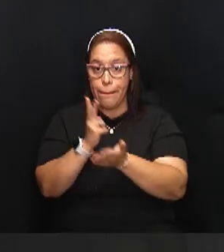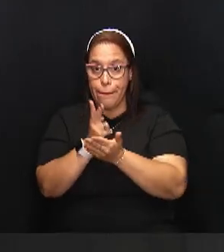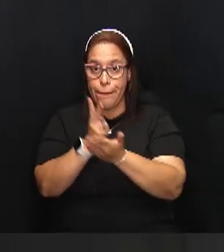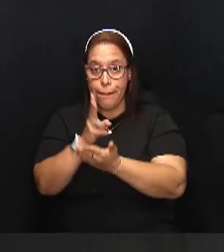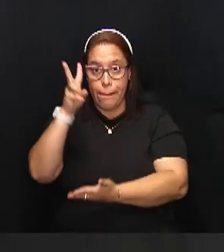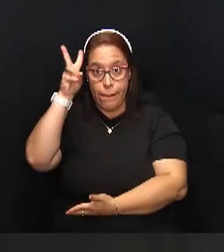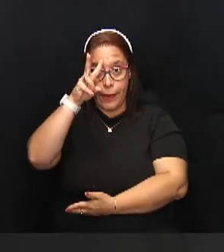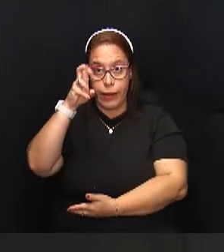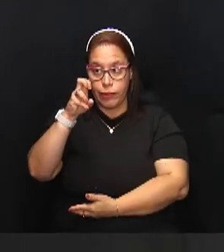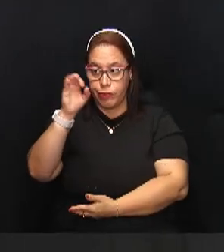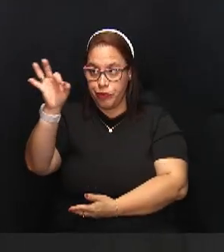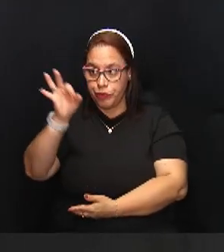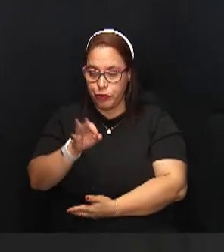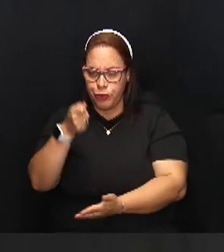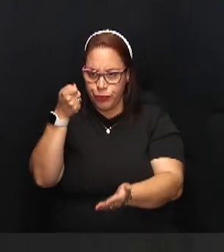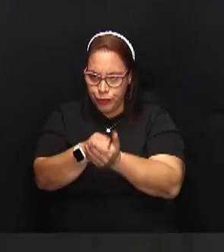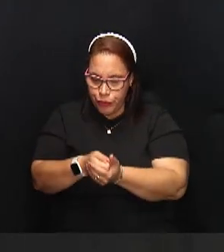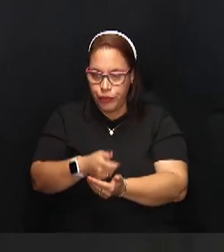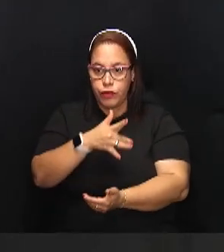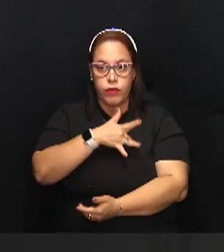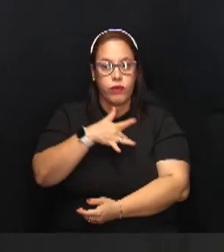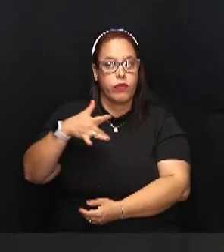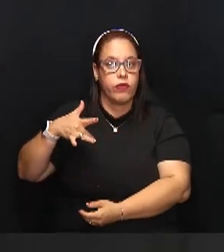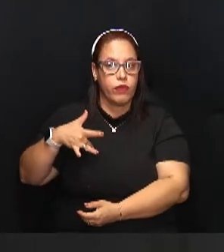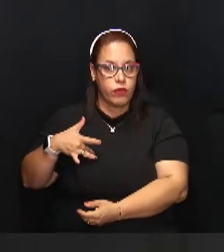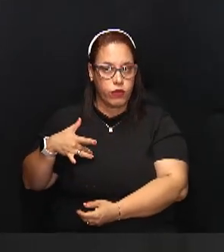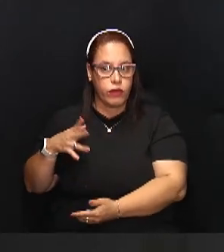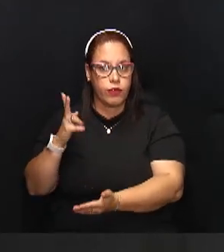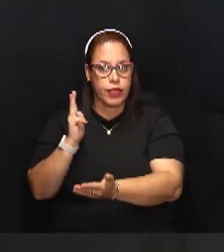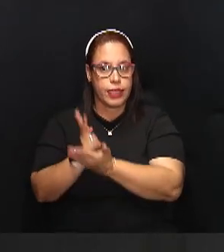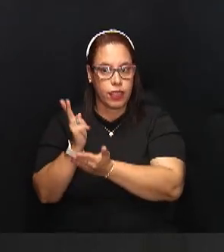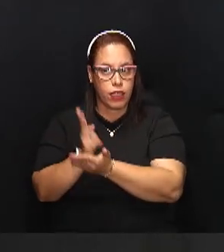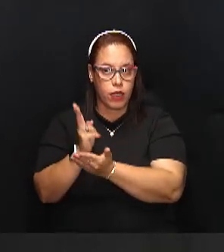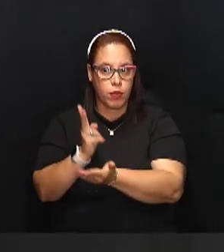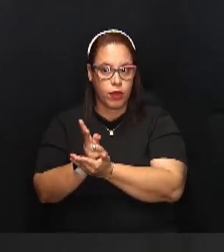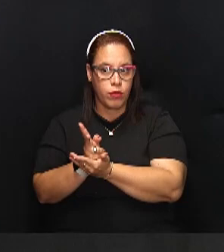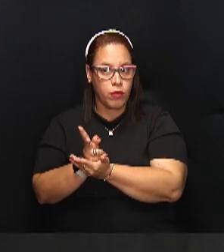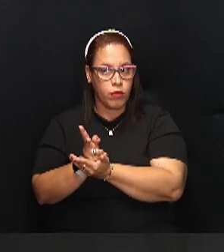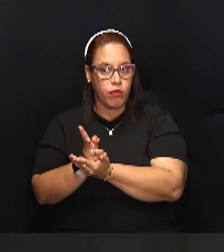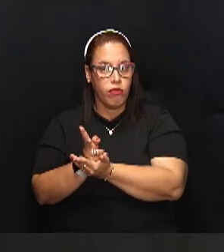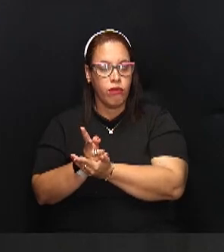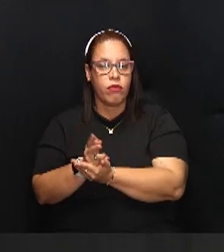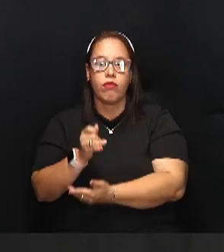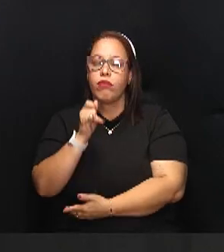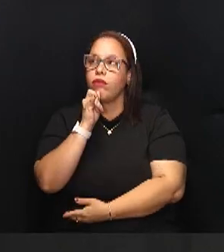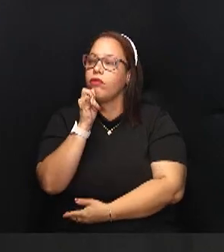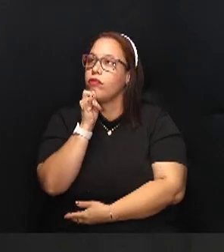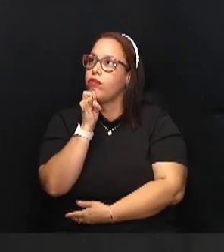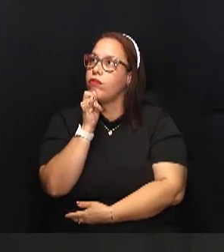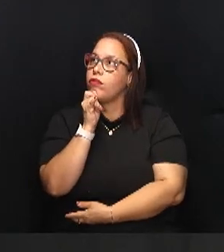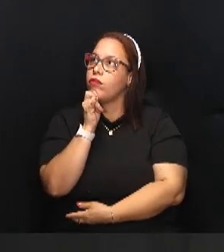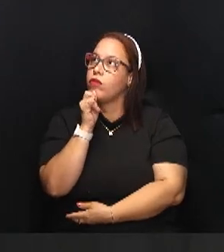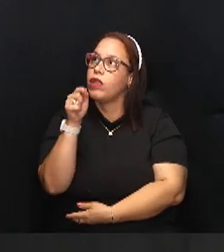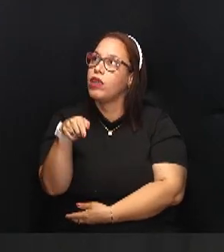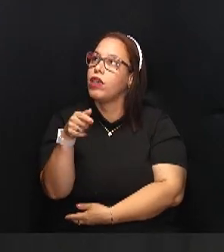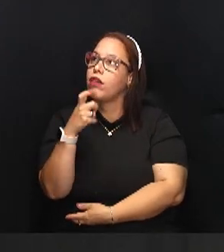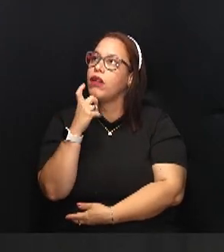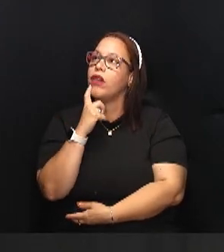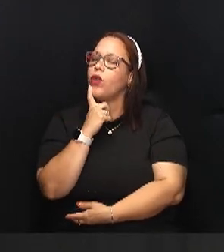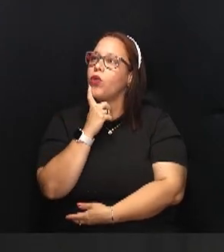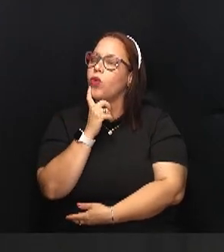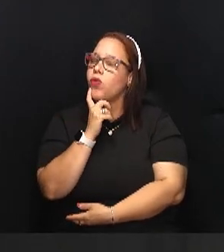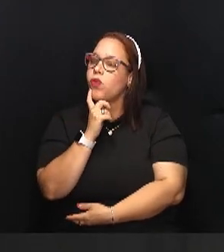que 50% obrigatoriamente para a área de saúde. Então nós temos, por exemplo, citar aqui,